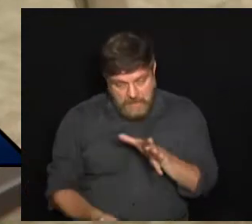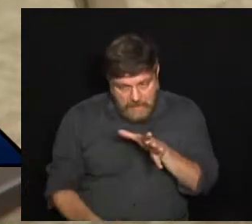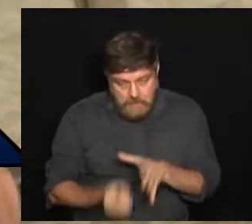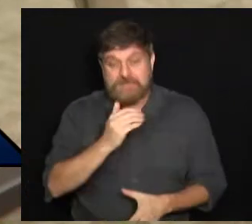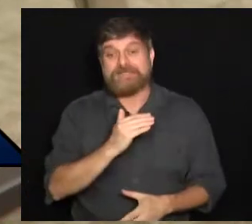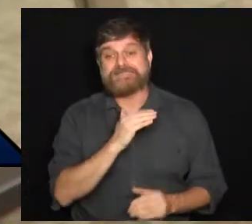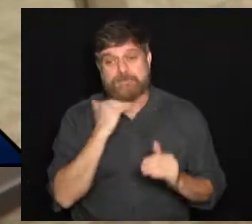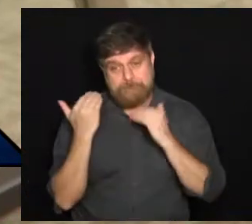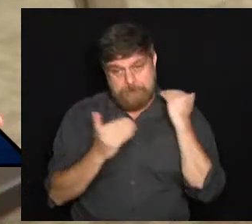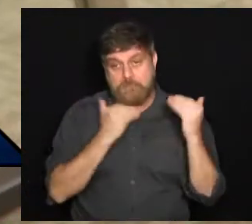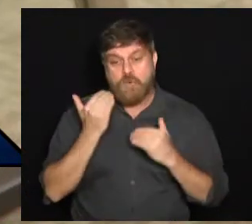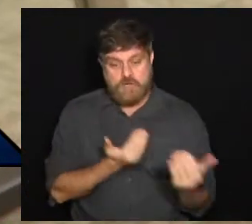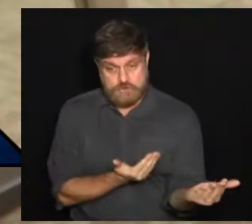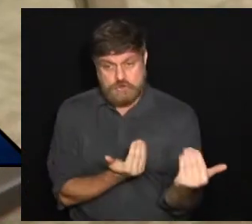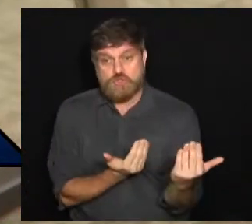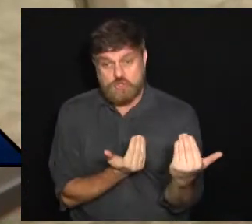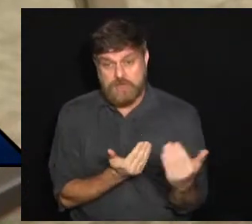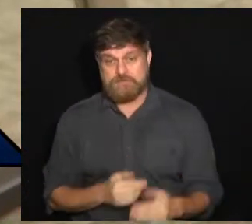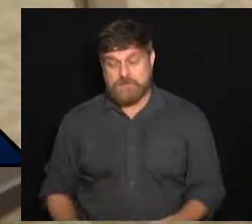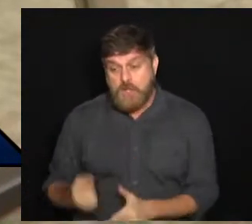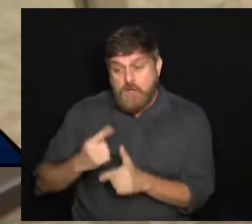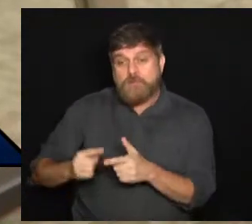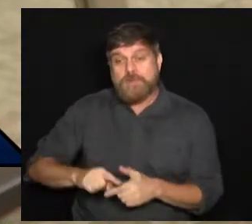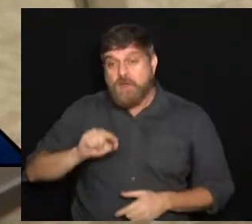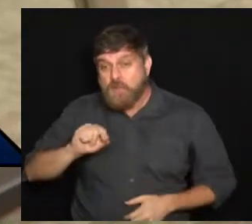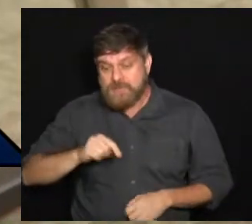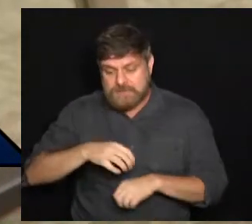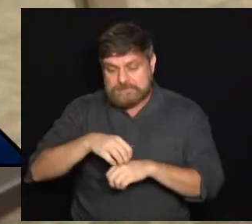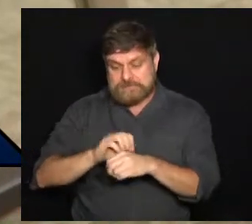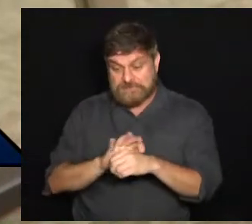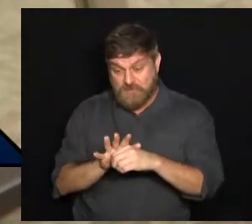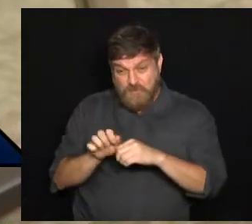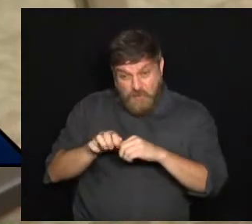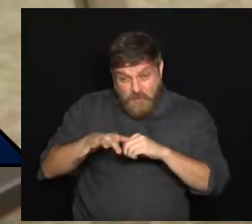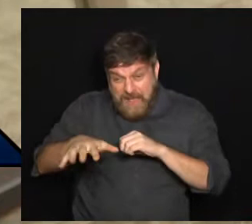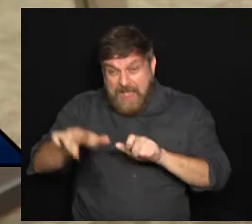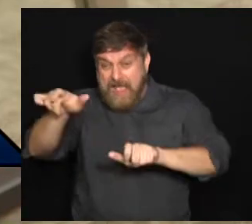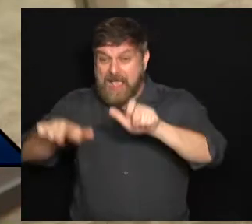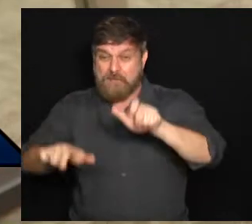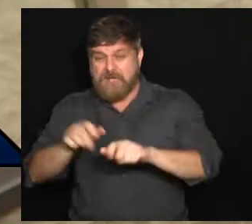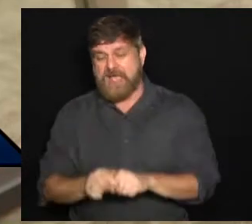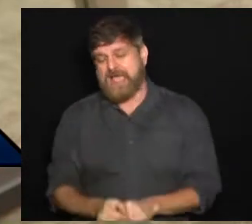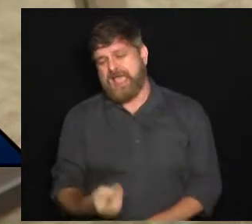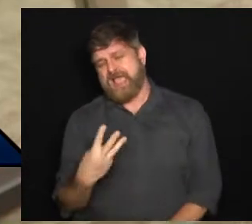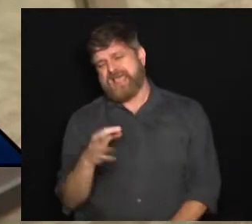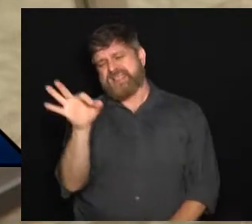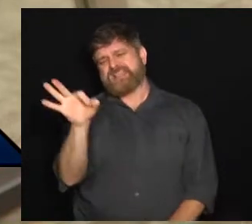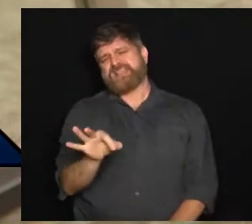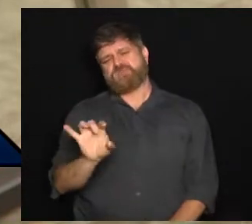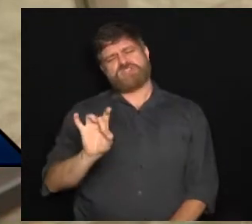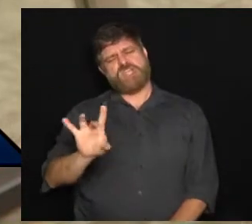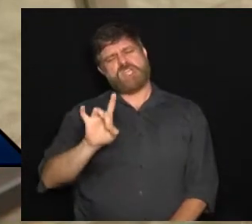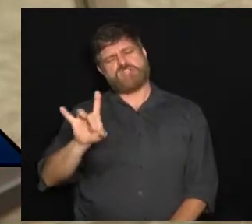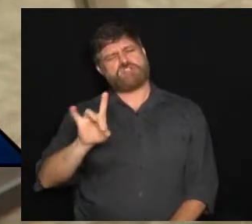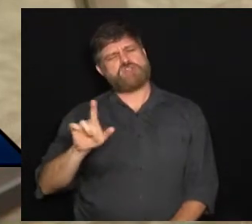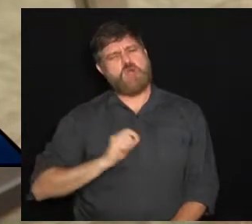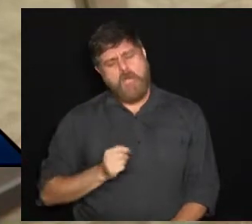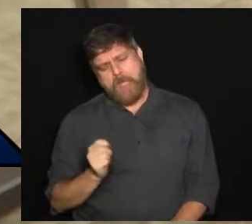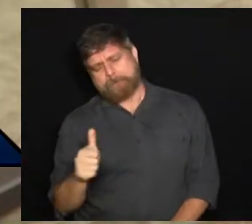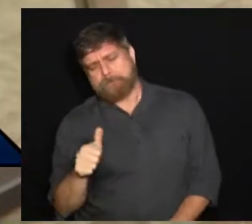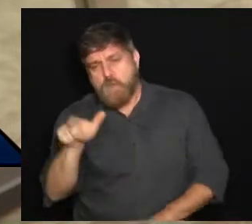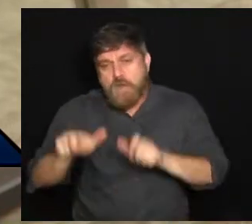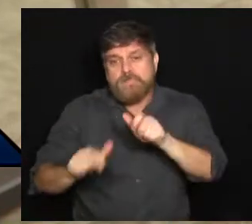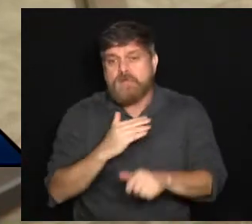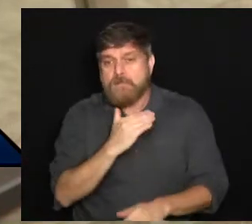alta. O problema todo do que nós estamos discutindo aqui é que o coronavírus tem uma mortalidade, as pessoas falam assim, é pouco, é 3%, é 2%, é baixo. Espera aí,